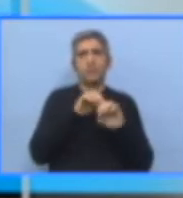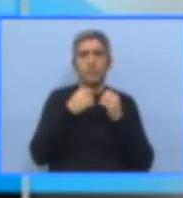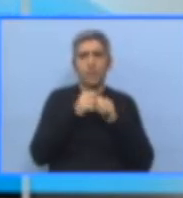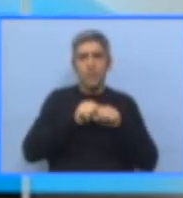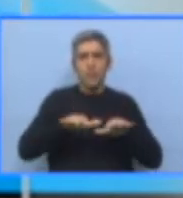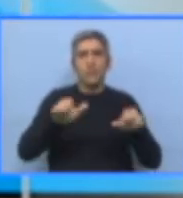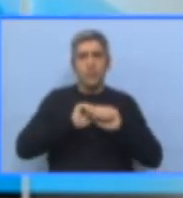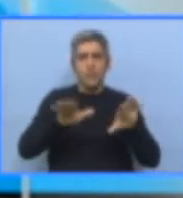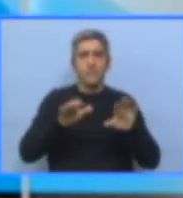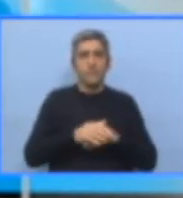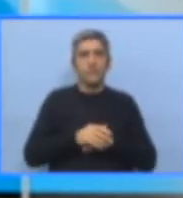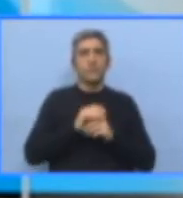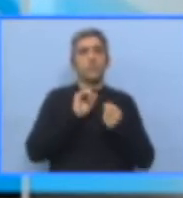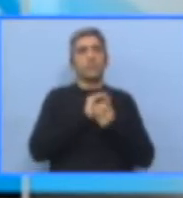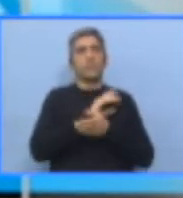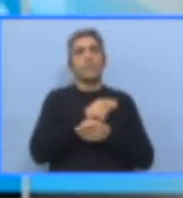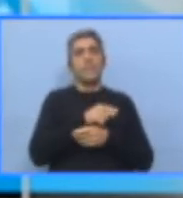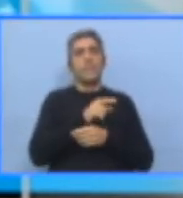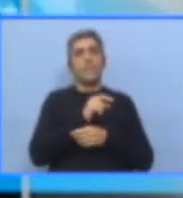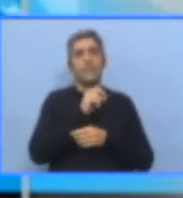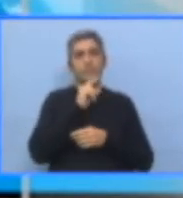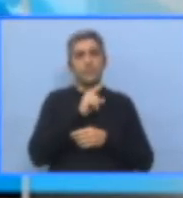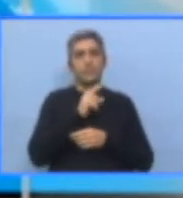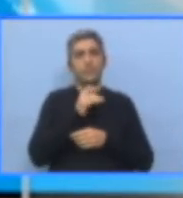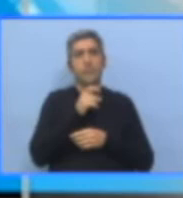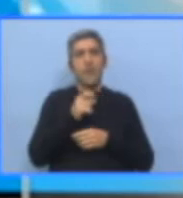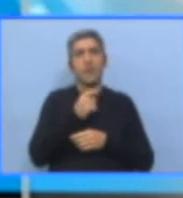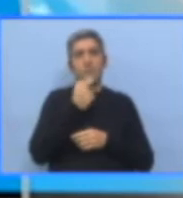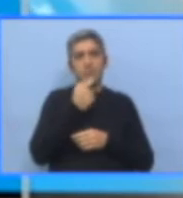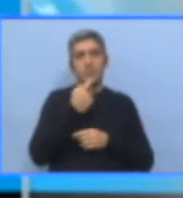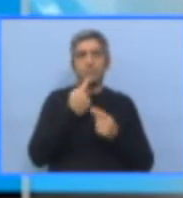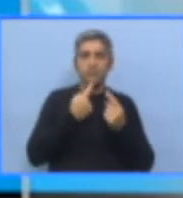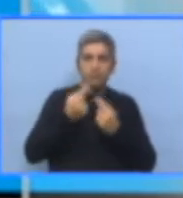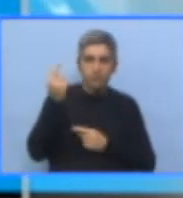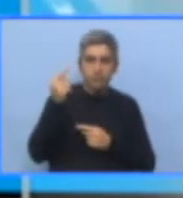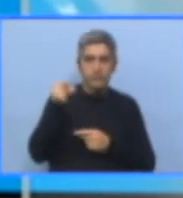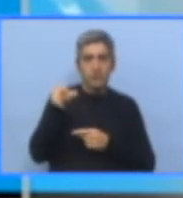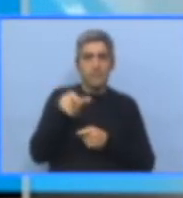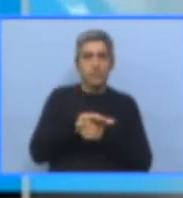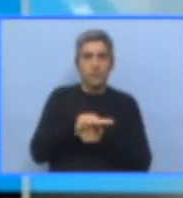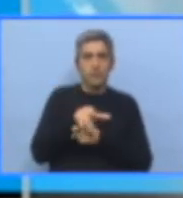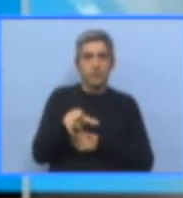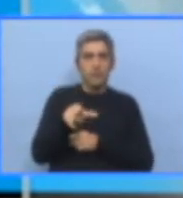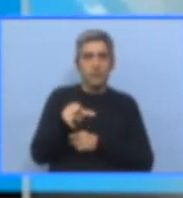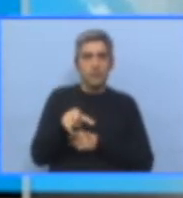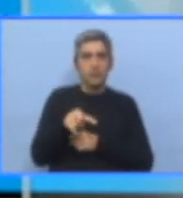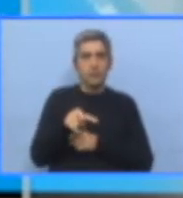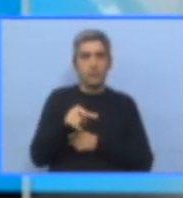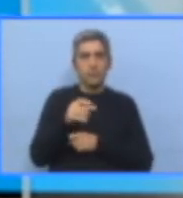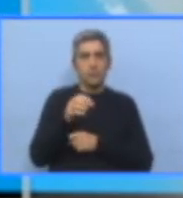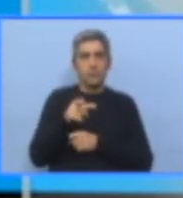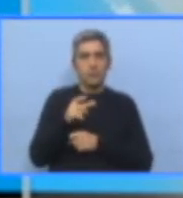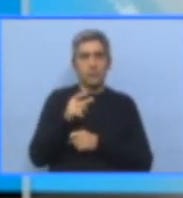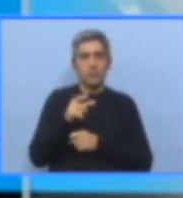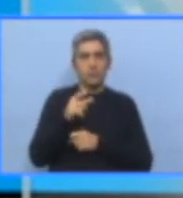o jornalismo só pode ser de paz denunciando os fatores